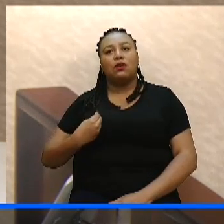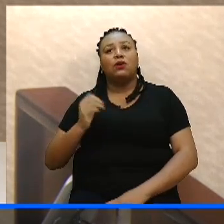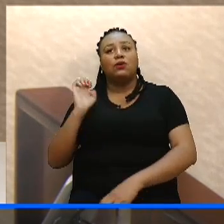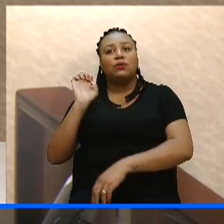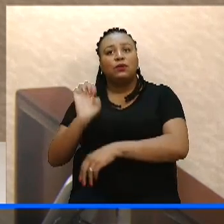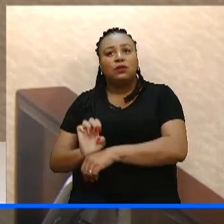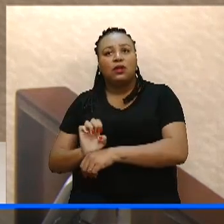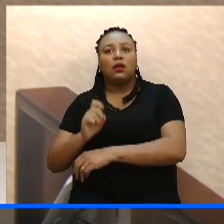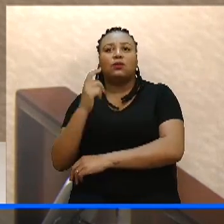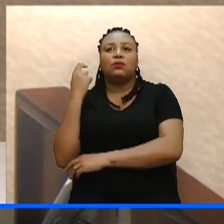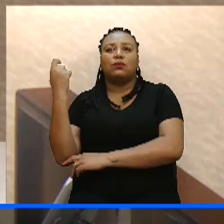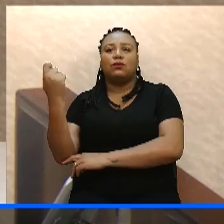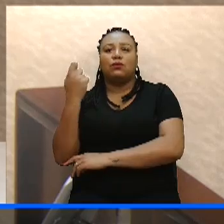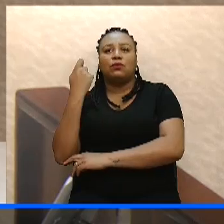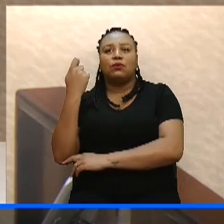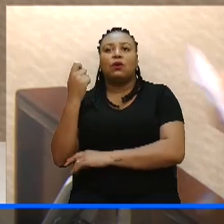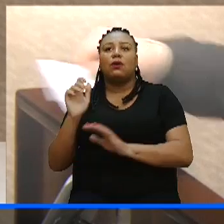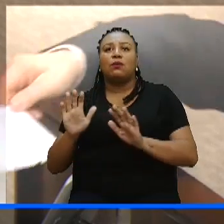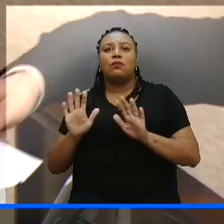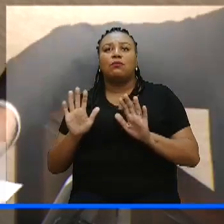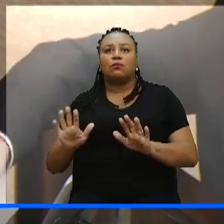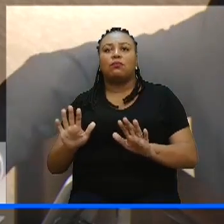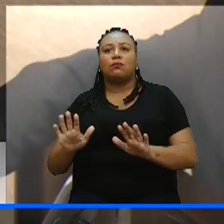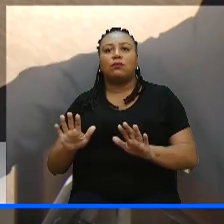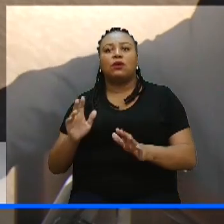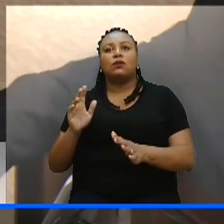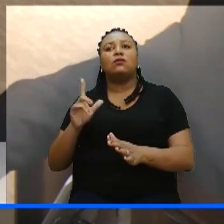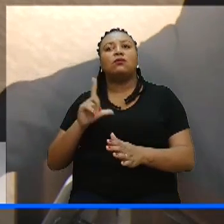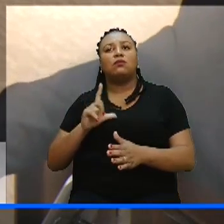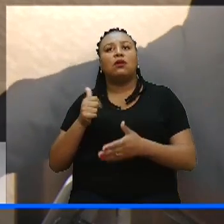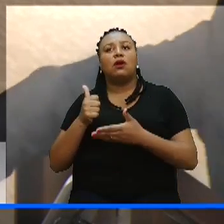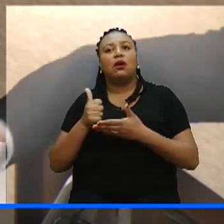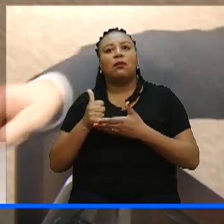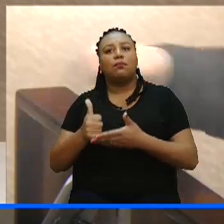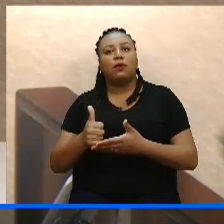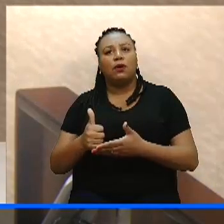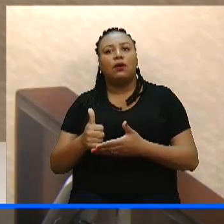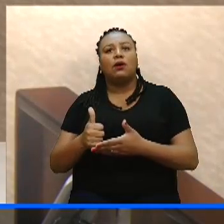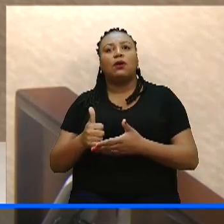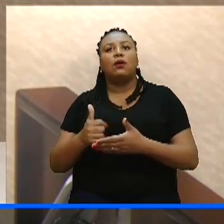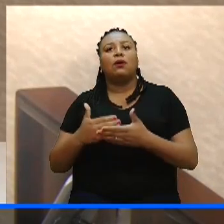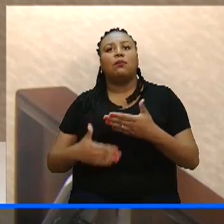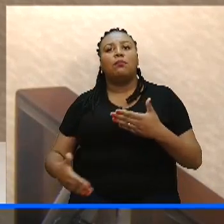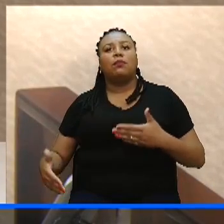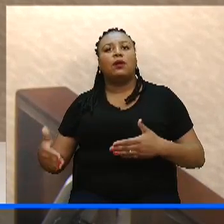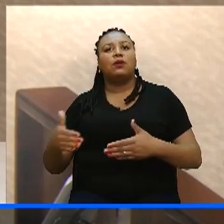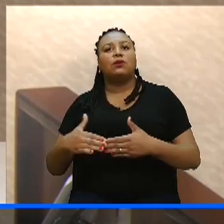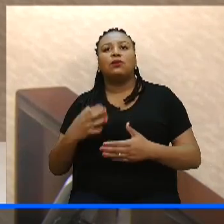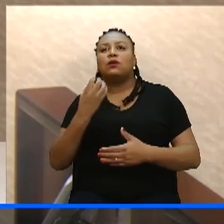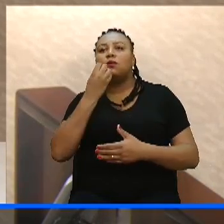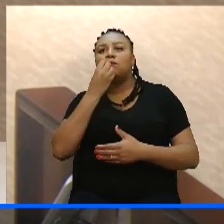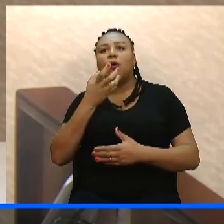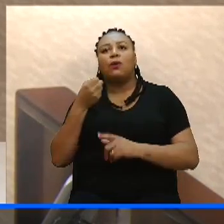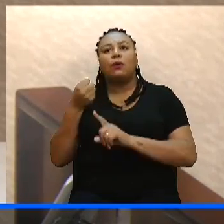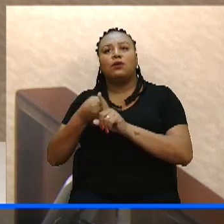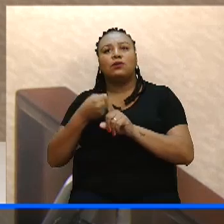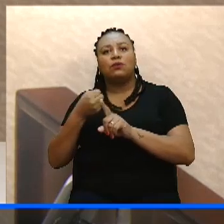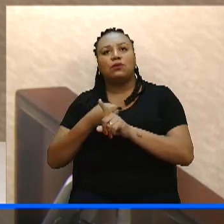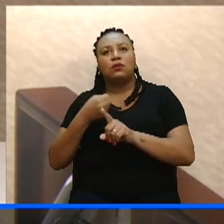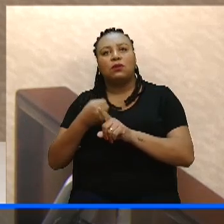do sul mas conte comigo para todas as boas lutas